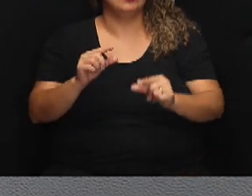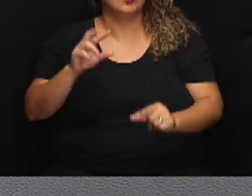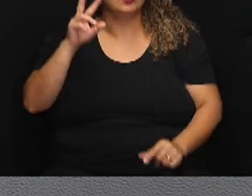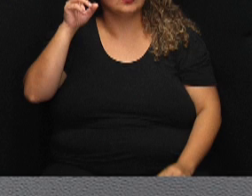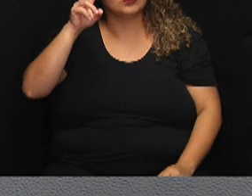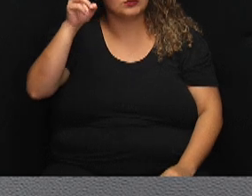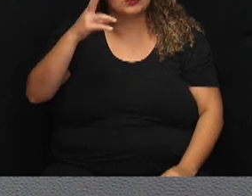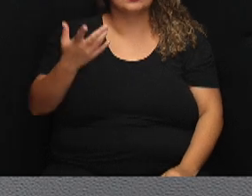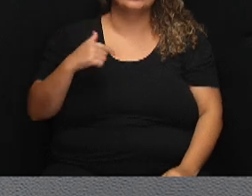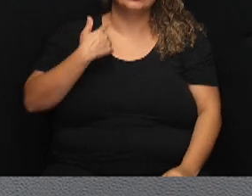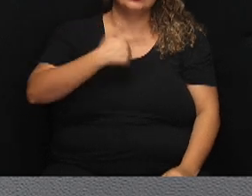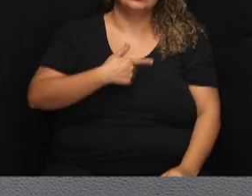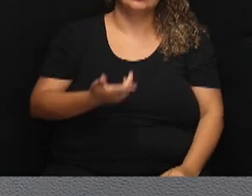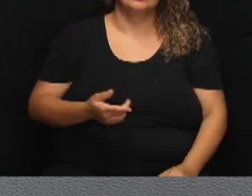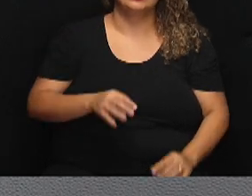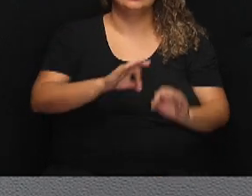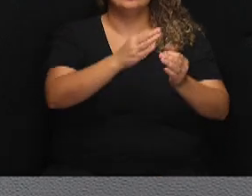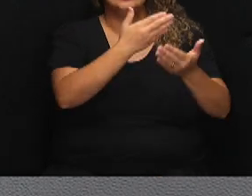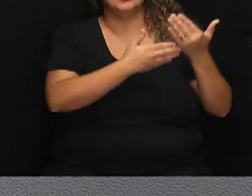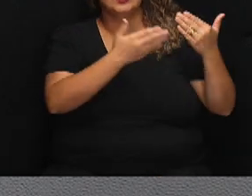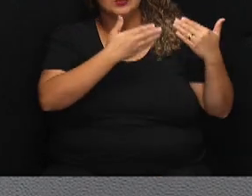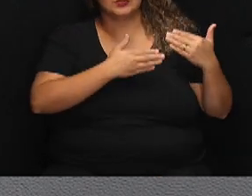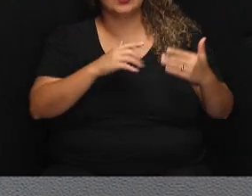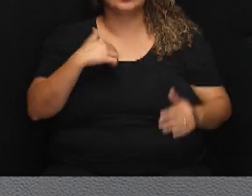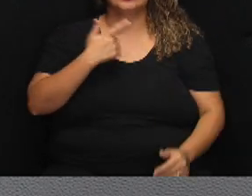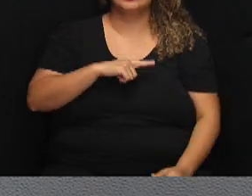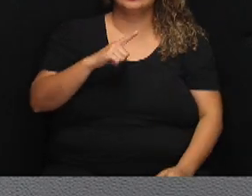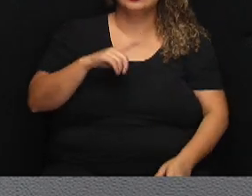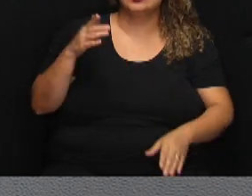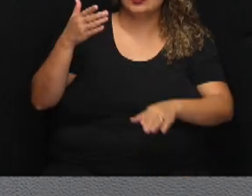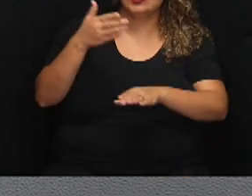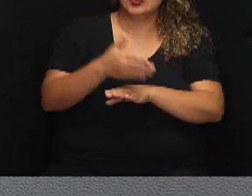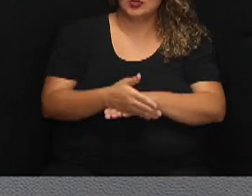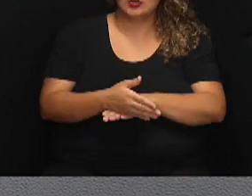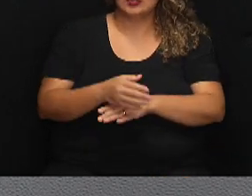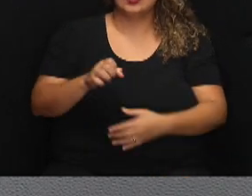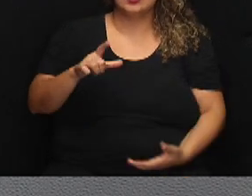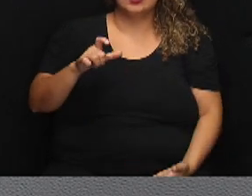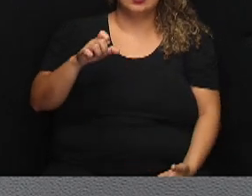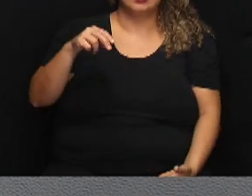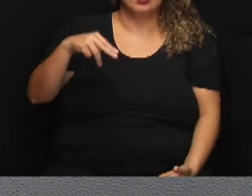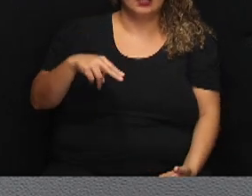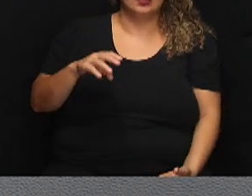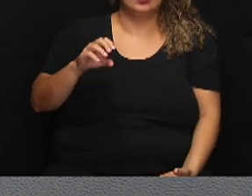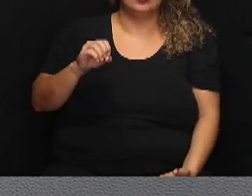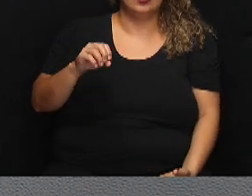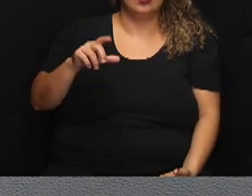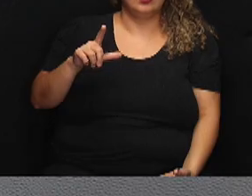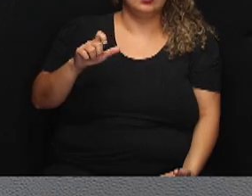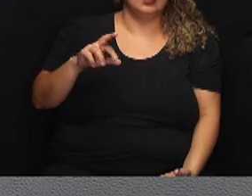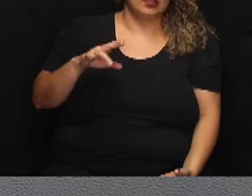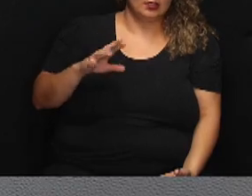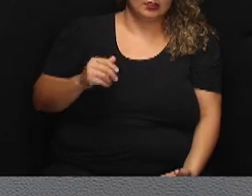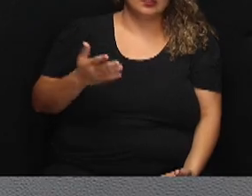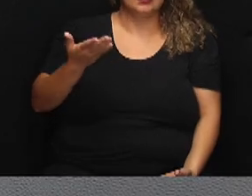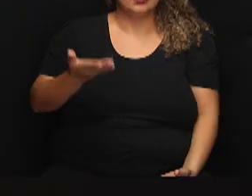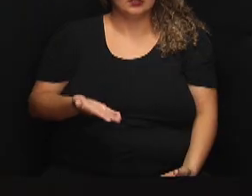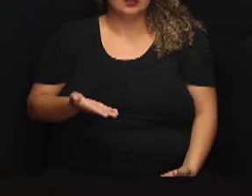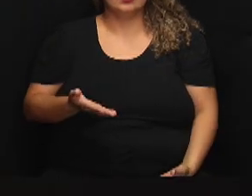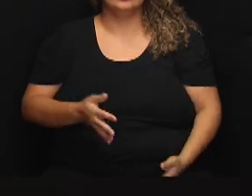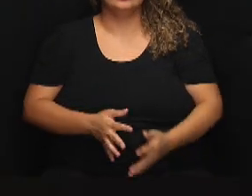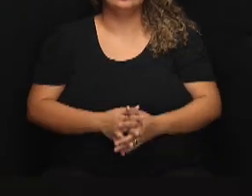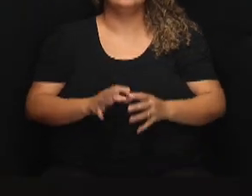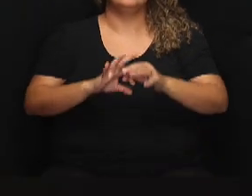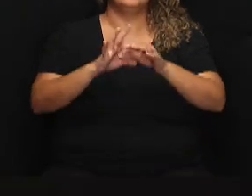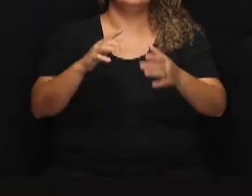nossa história, da ancestralidade. A gente teve a participação da Ellen Oléria, né? Então isso